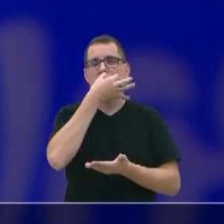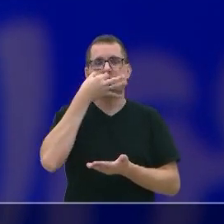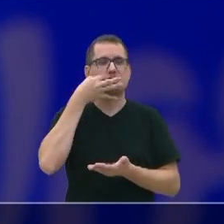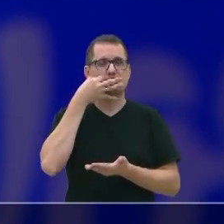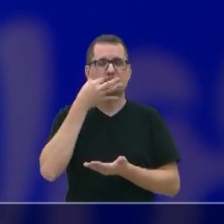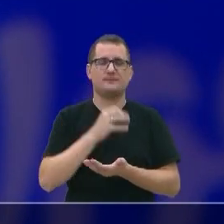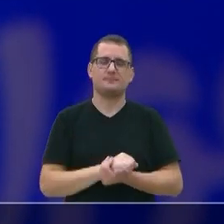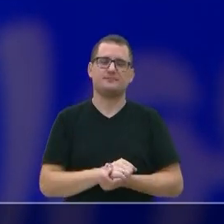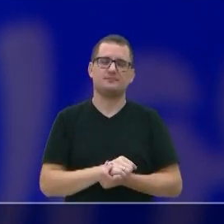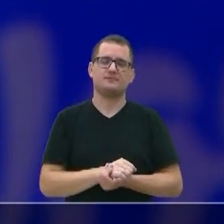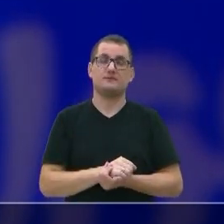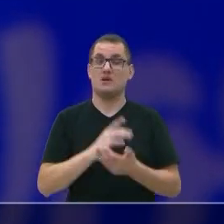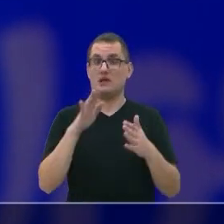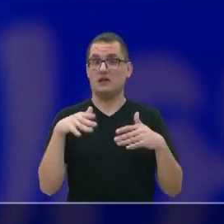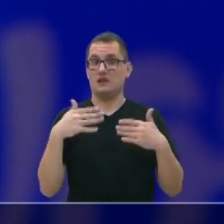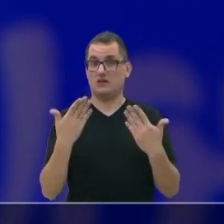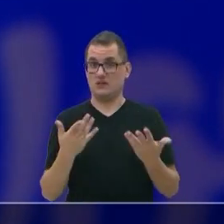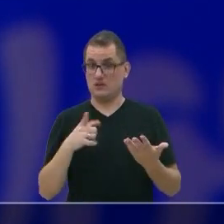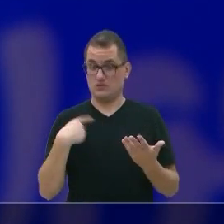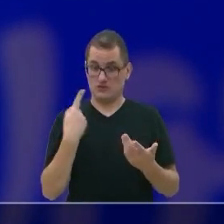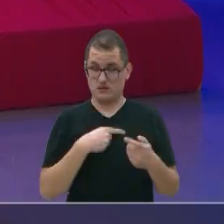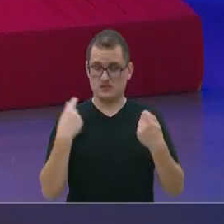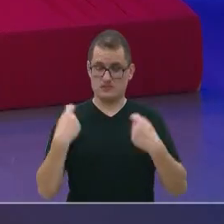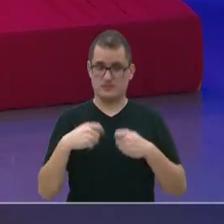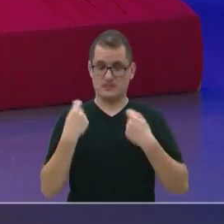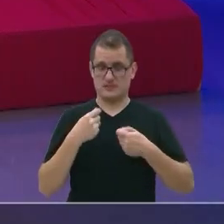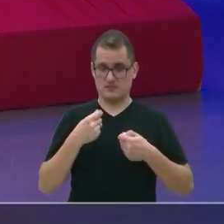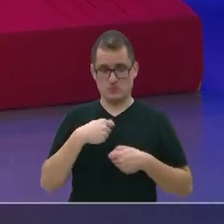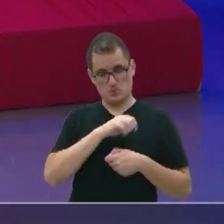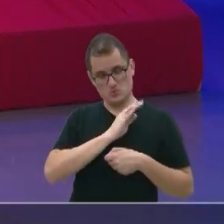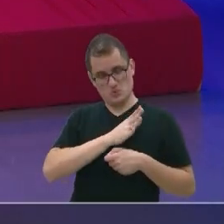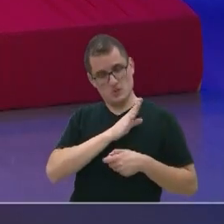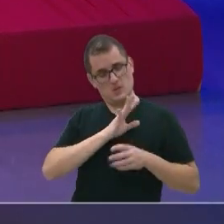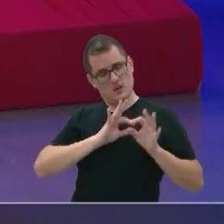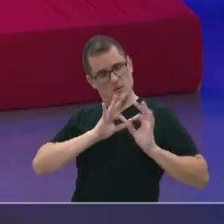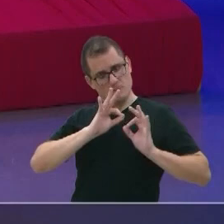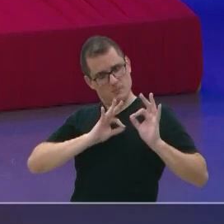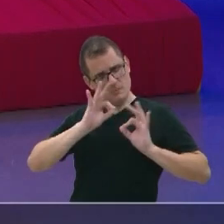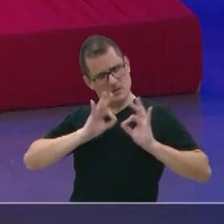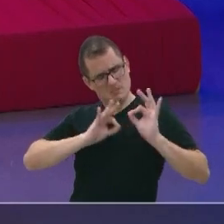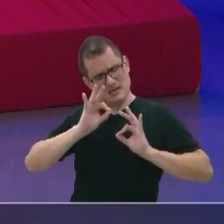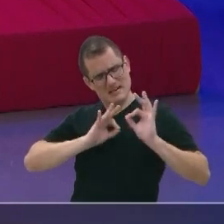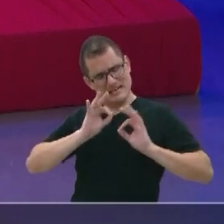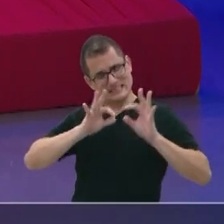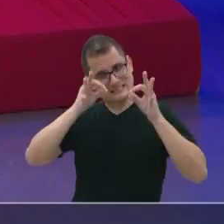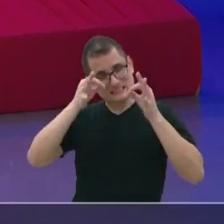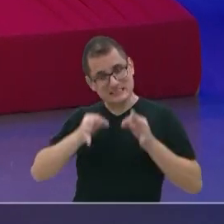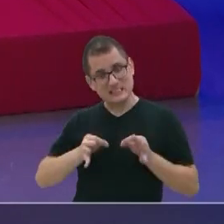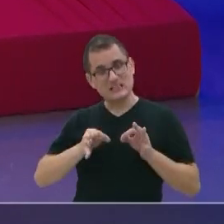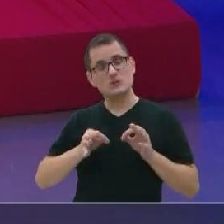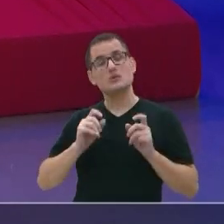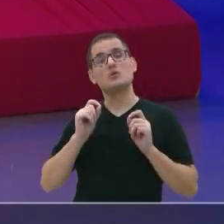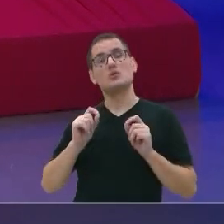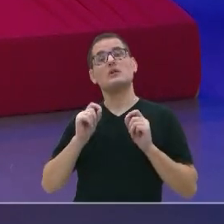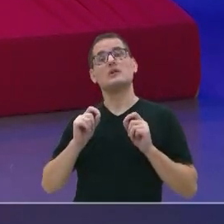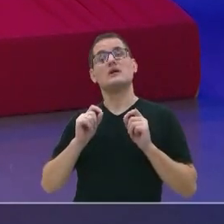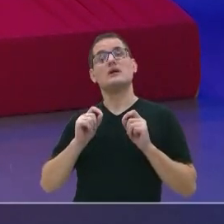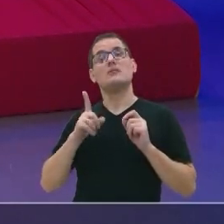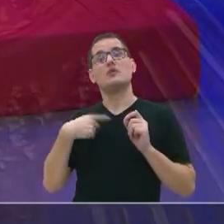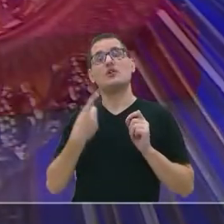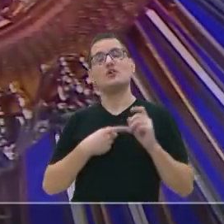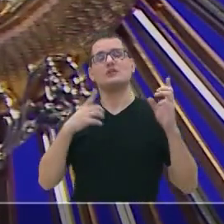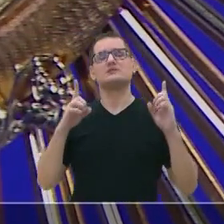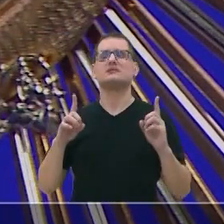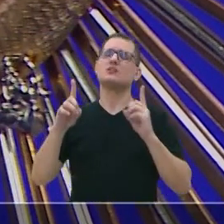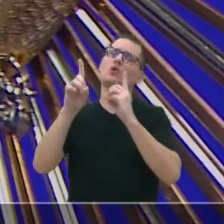Então vamos nos preparar de forma adequada para este